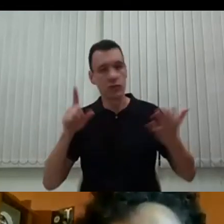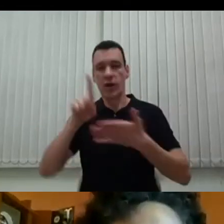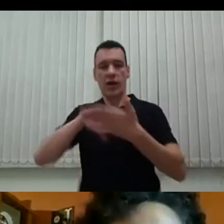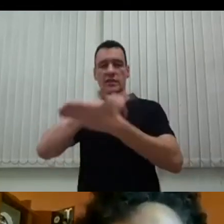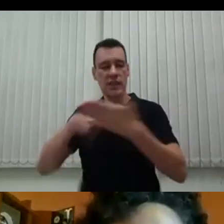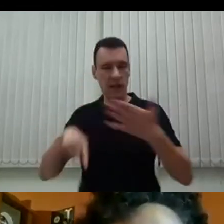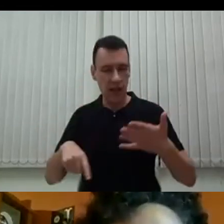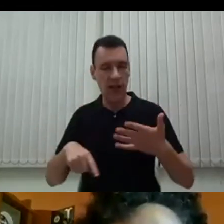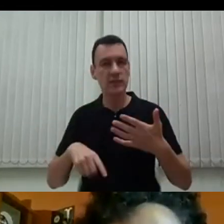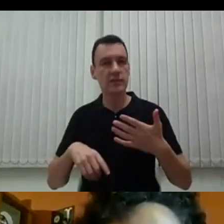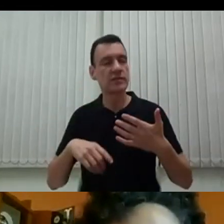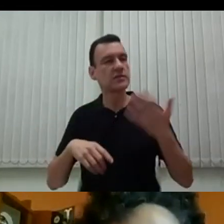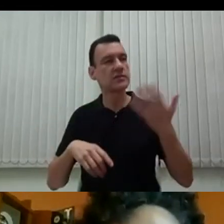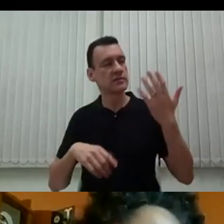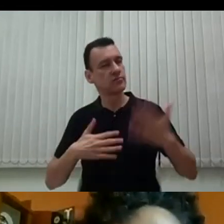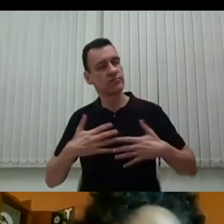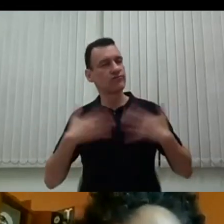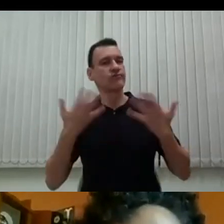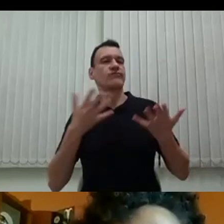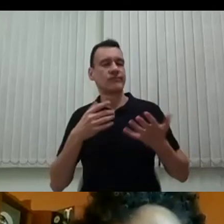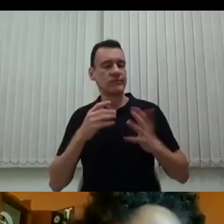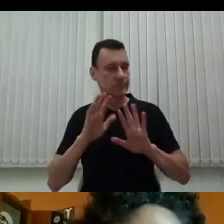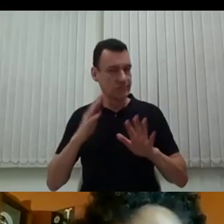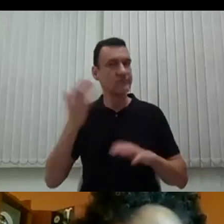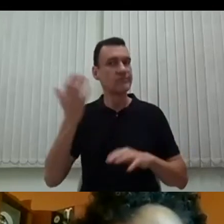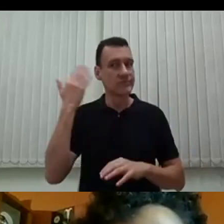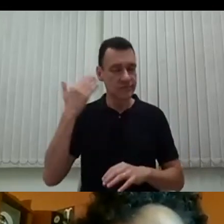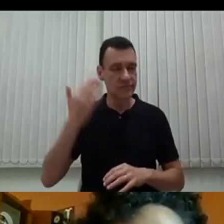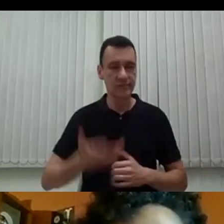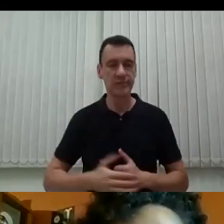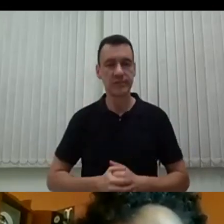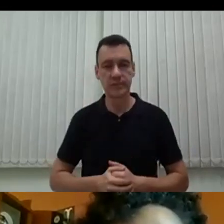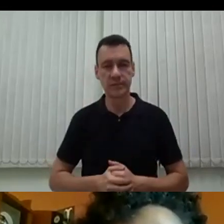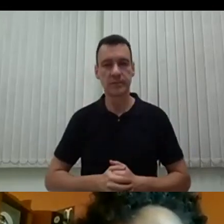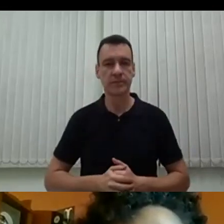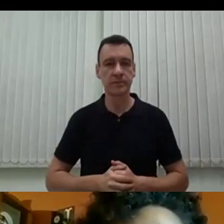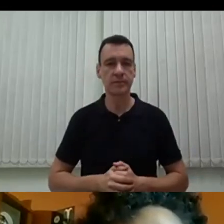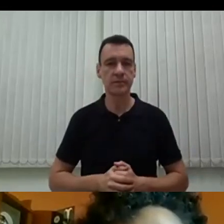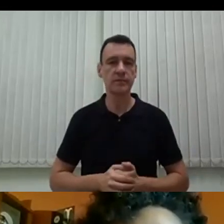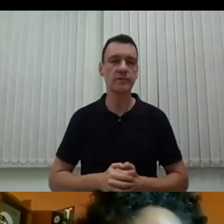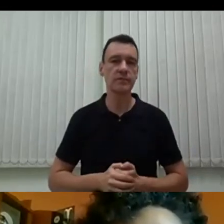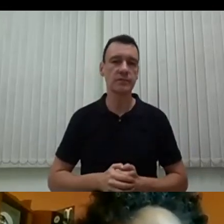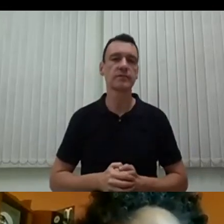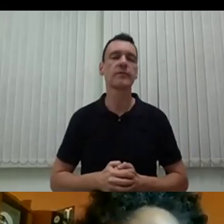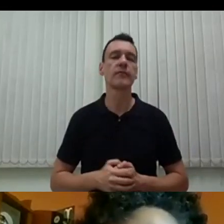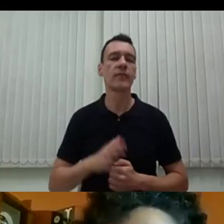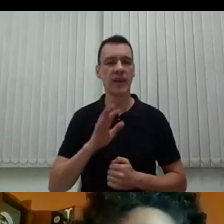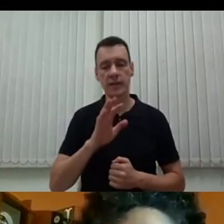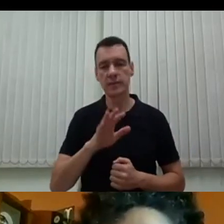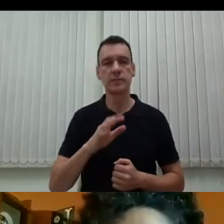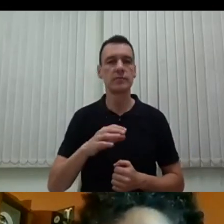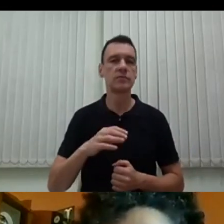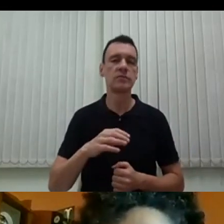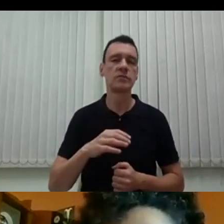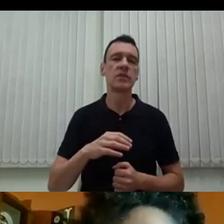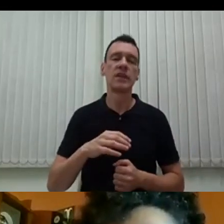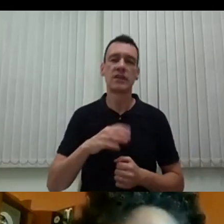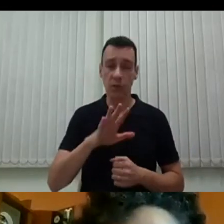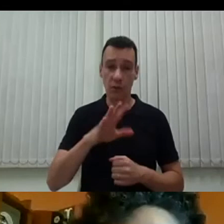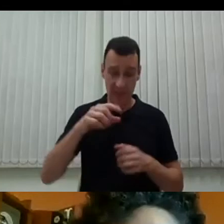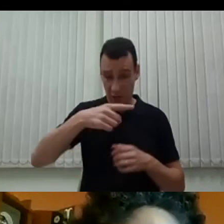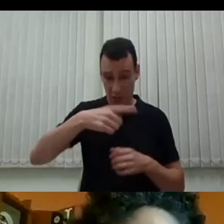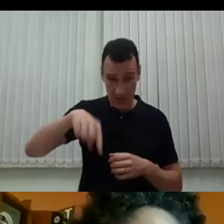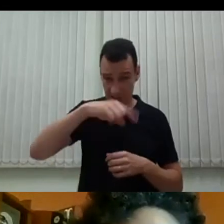culturais, formando um acervo. Se na história da formação do acervo da biblioteca que você atua